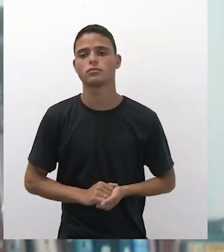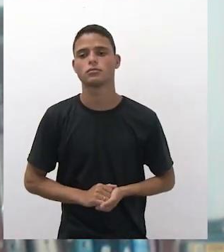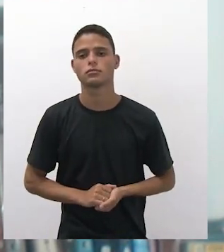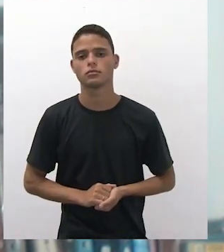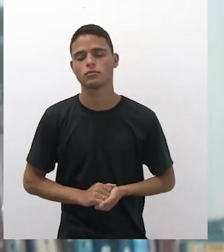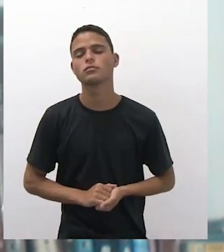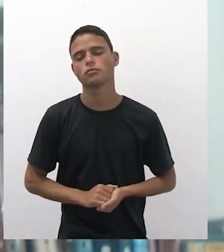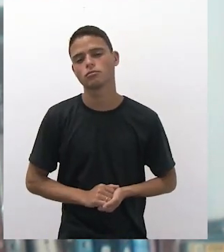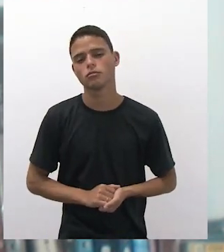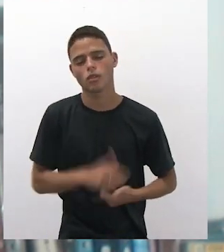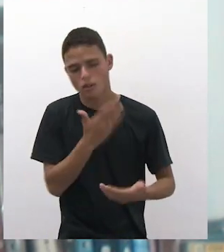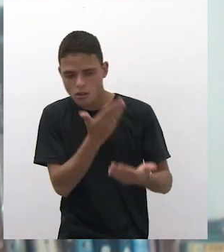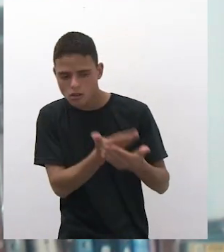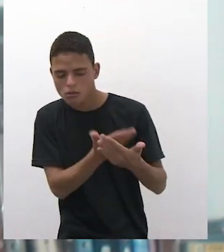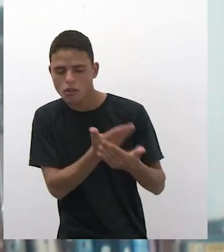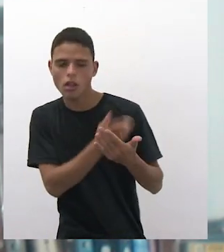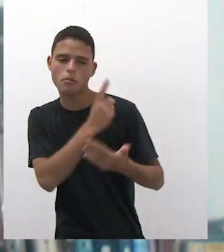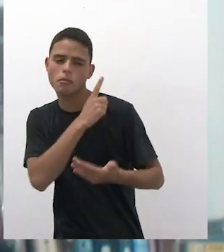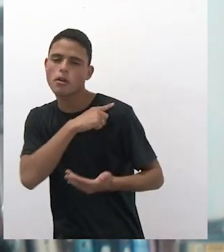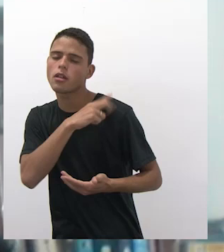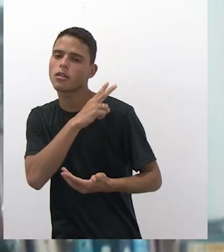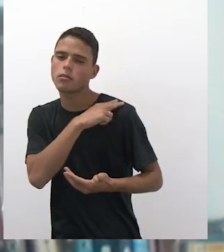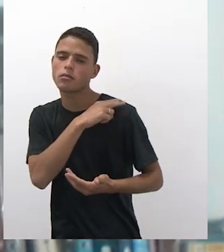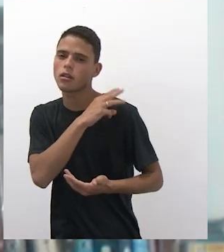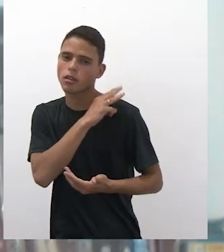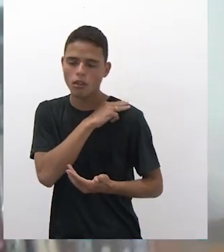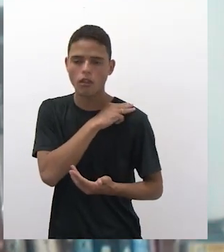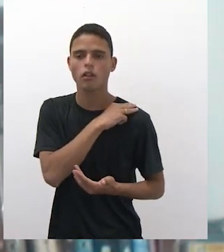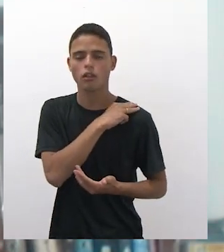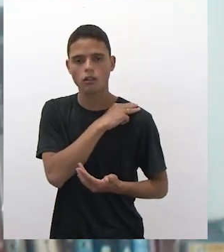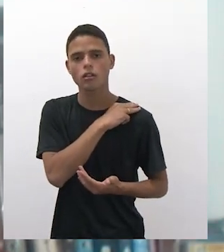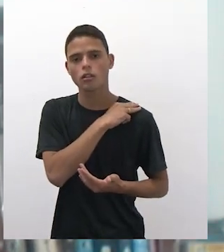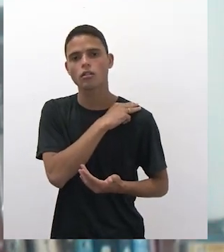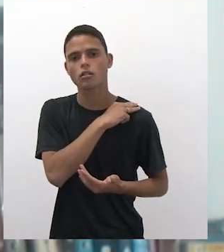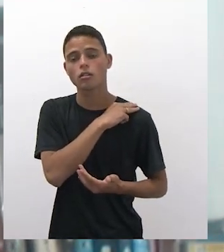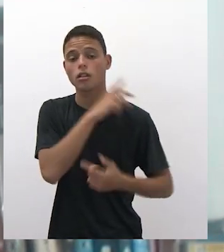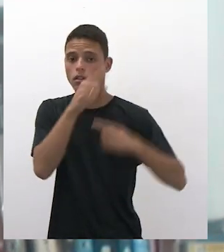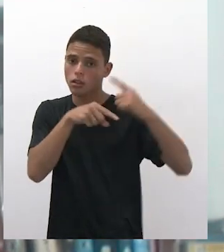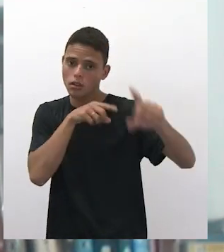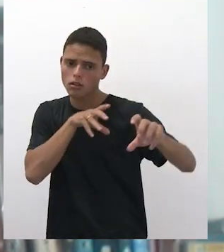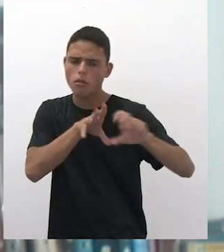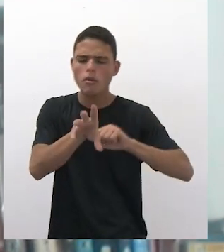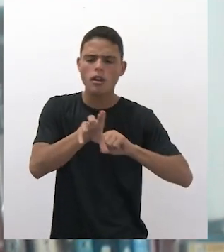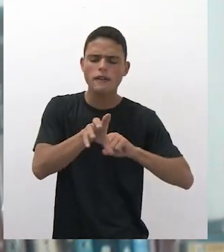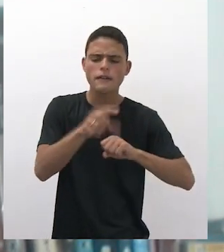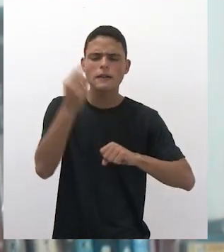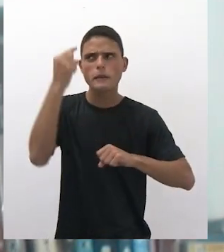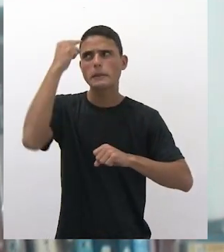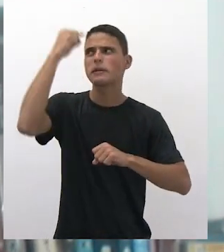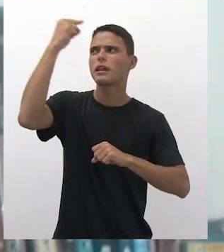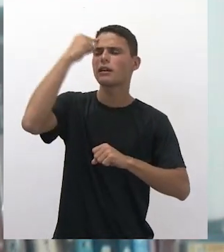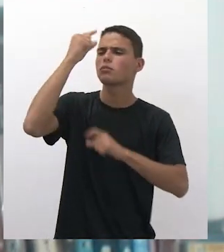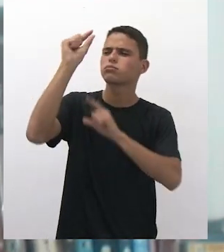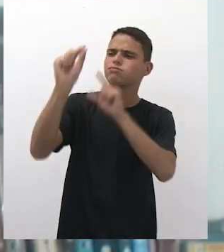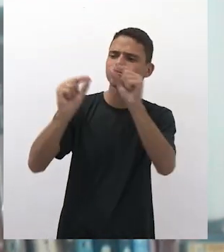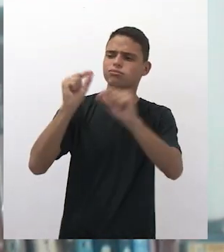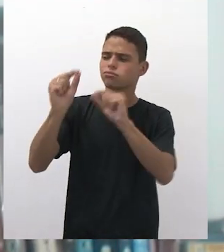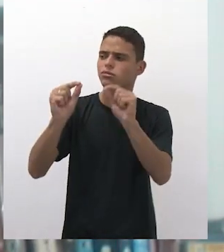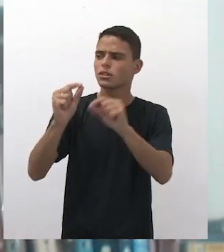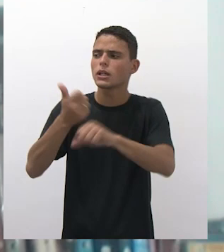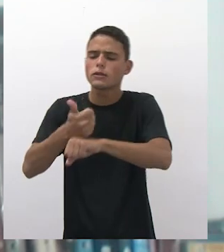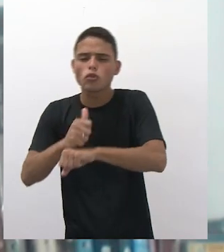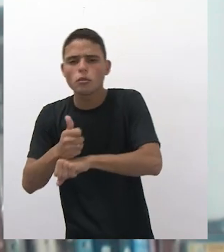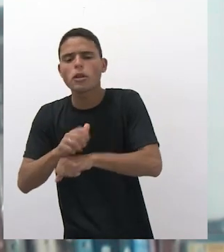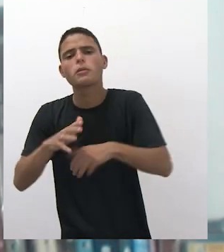ensino médio de hoje, né, que é essa procura, as dúvidas, né, o que eu vou ser, né, quando crescer?